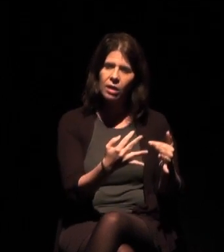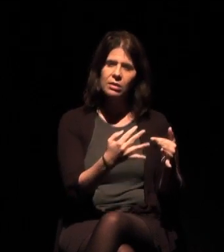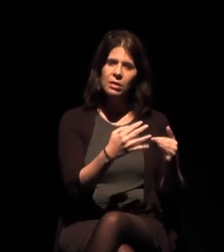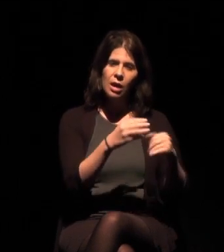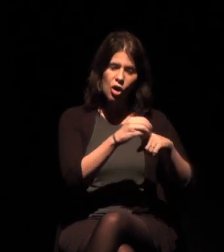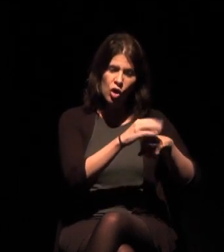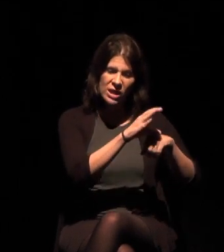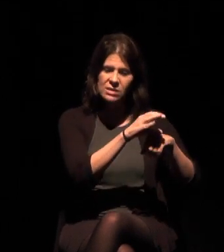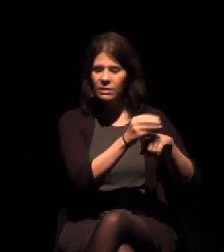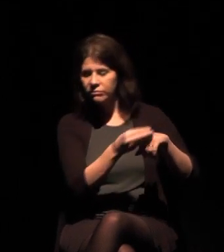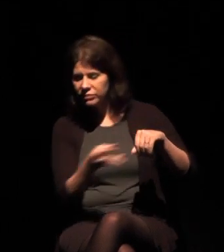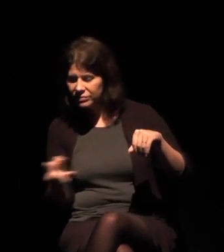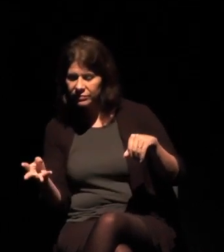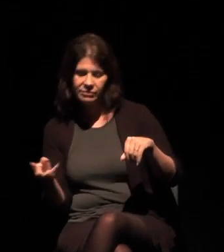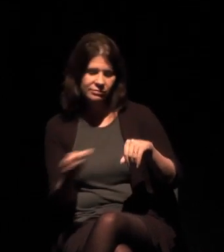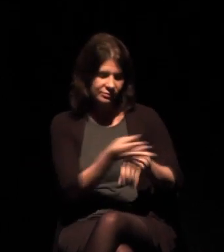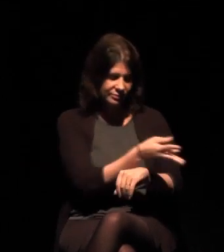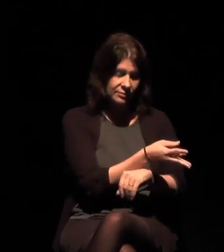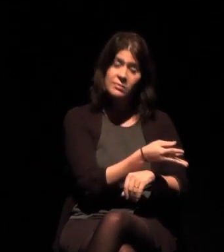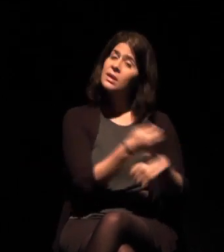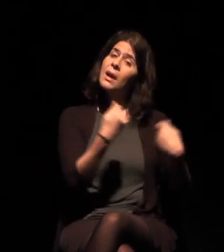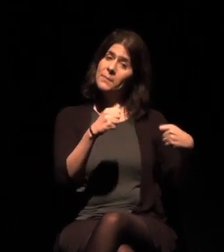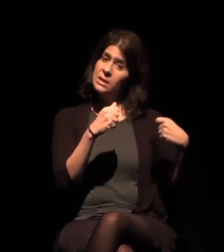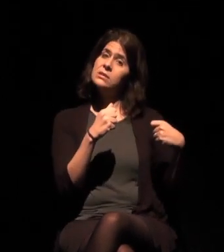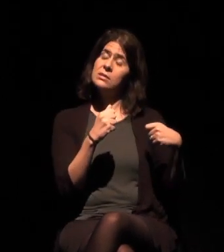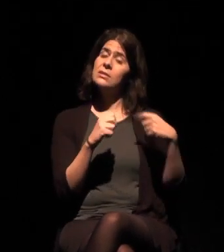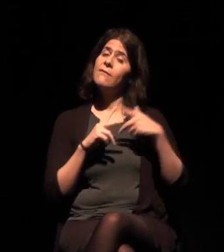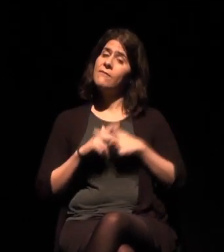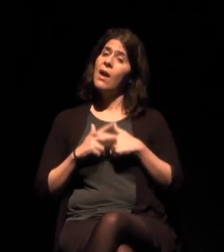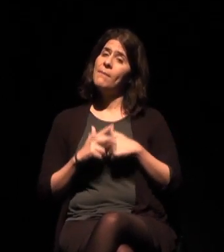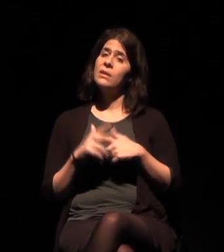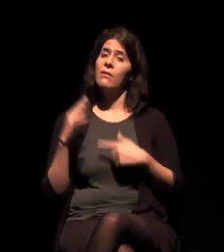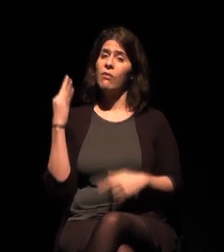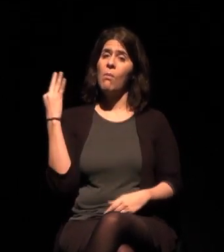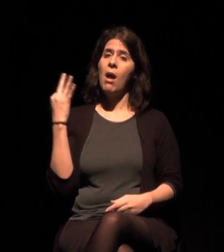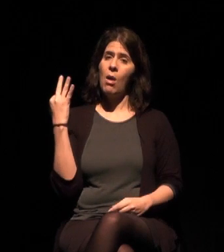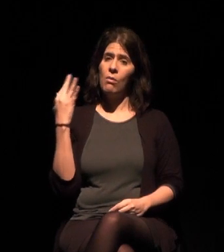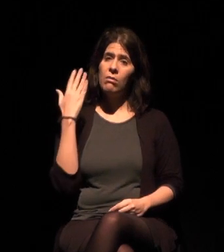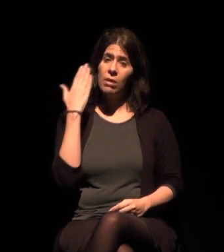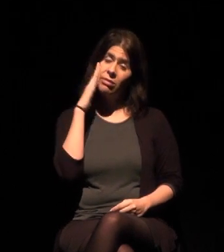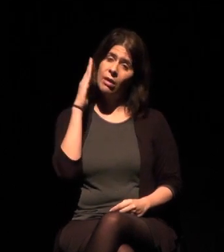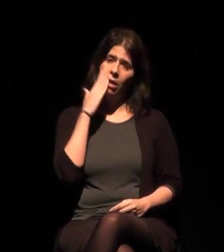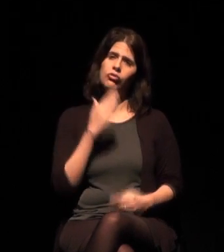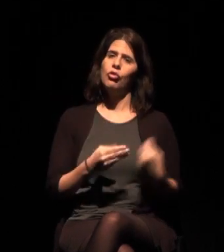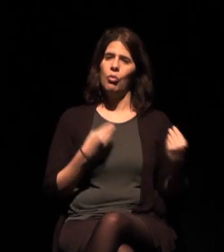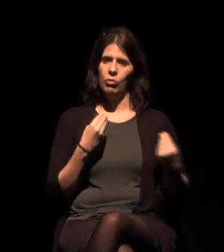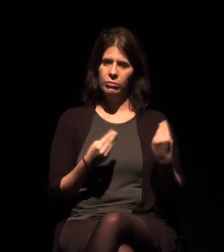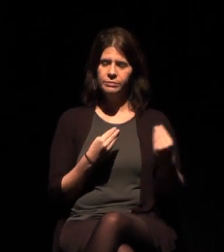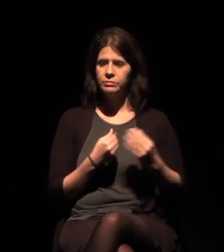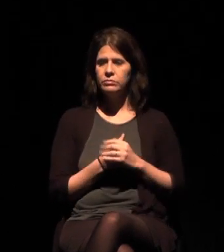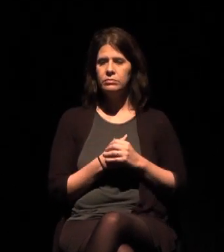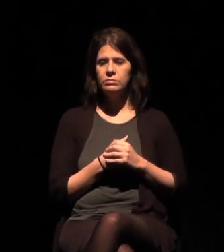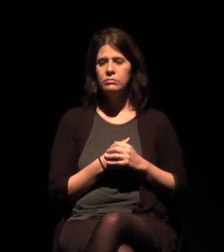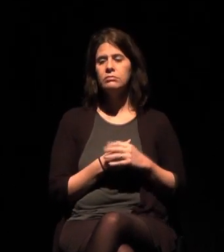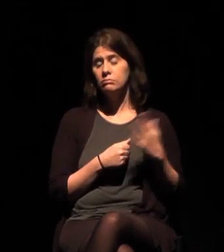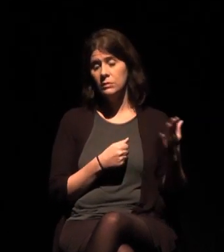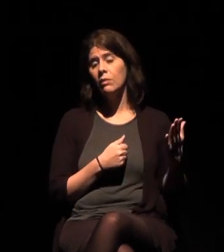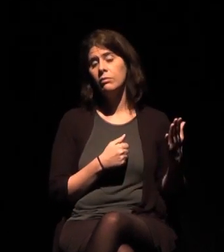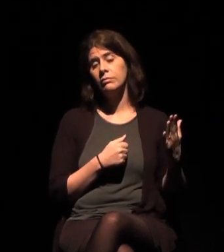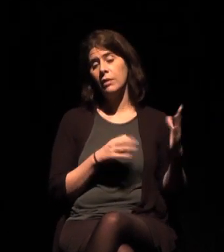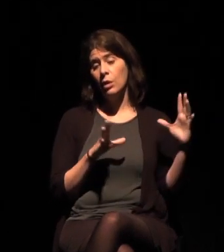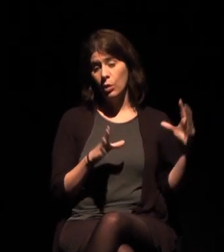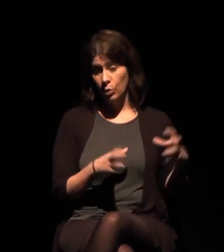de um lado pro outro aí você precisa de ferramentas formais que você realmente entenda então aposta eu acho que da